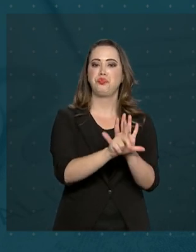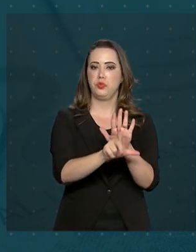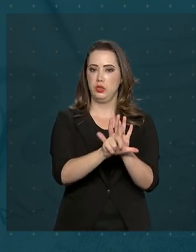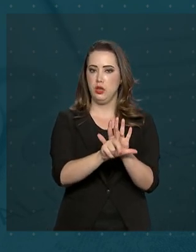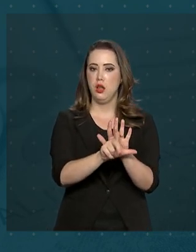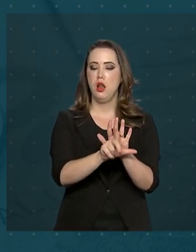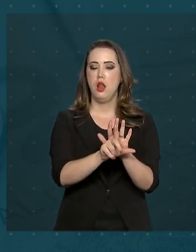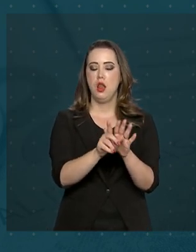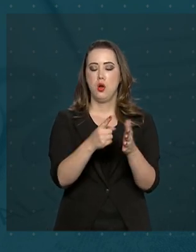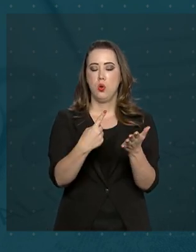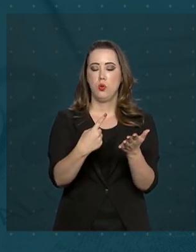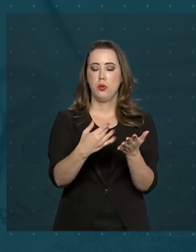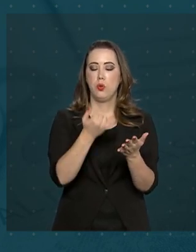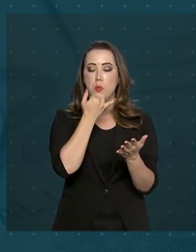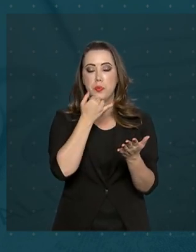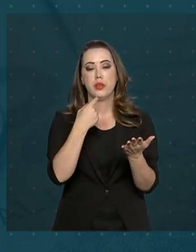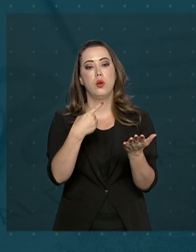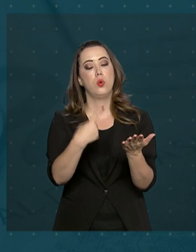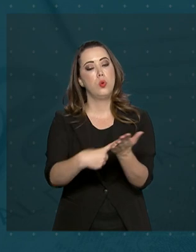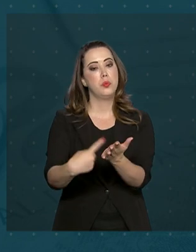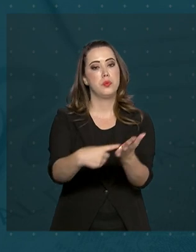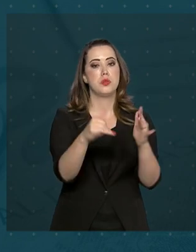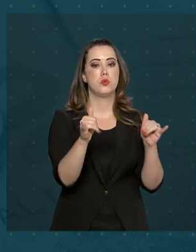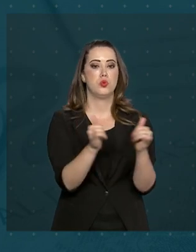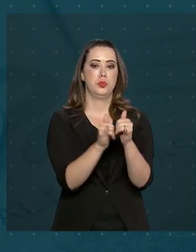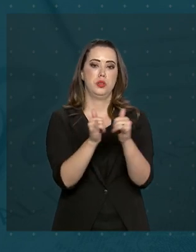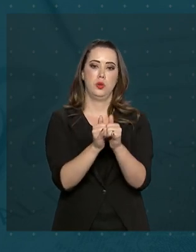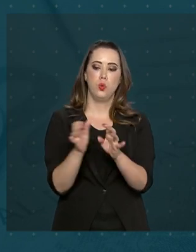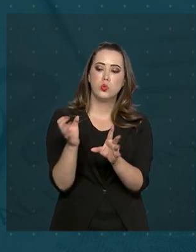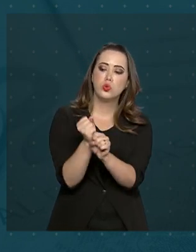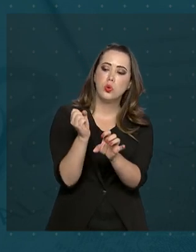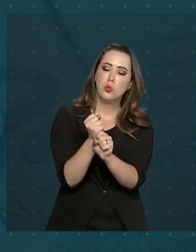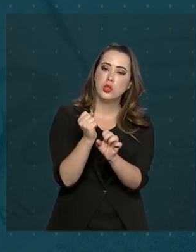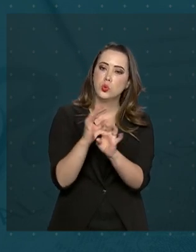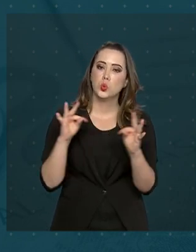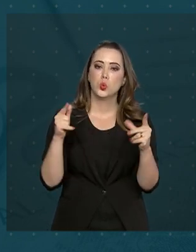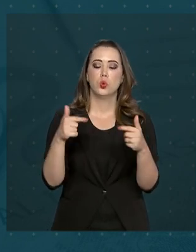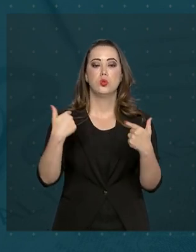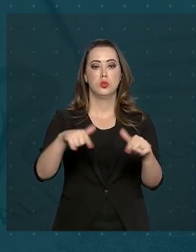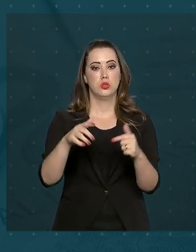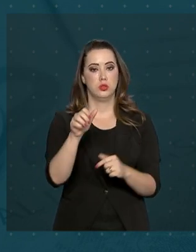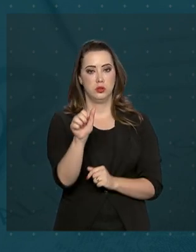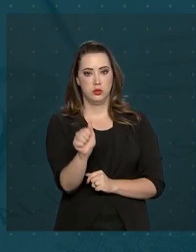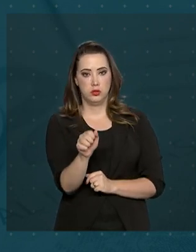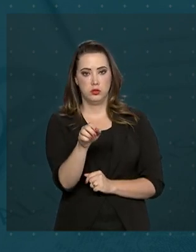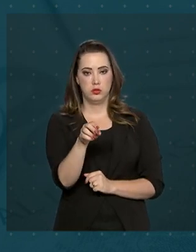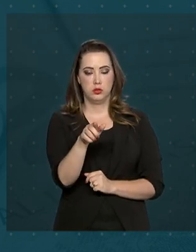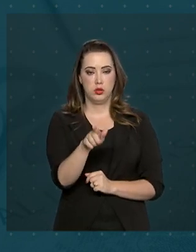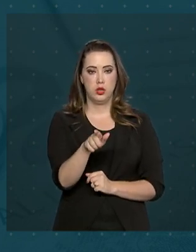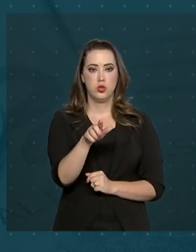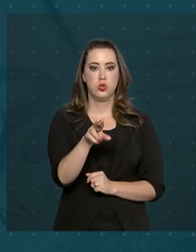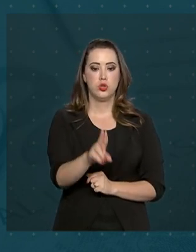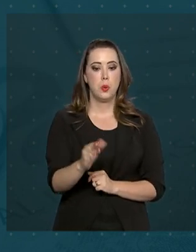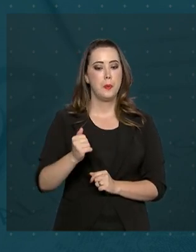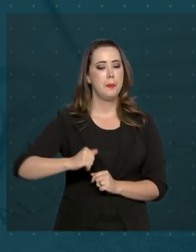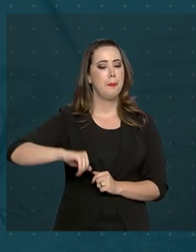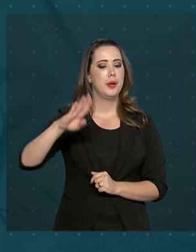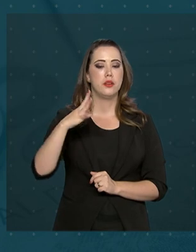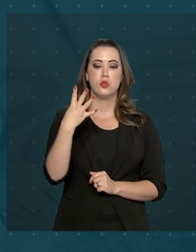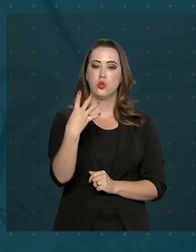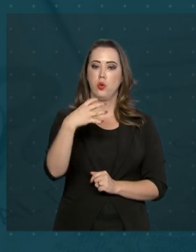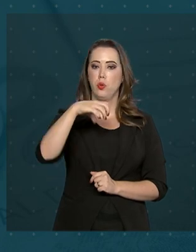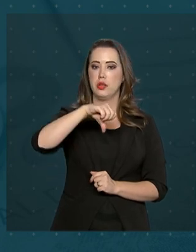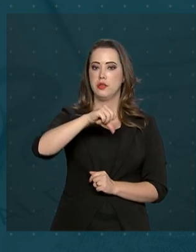leniência somando tudo o impacto econômico da atuação da gpu ultrapassa os